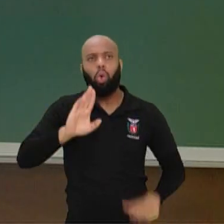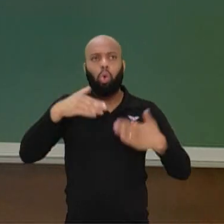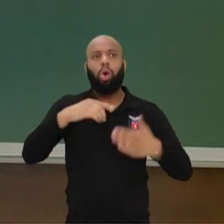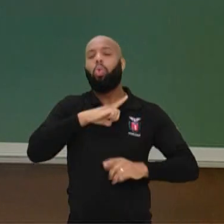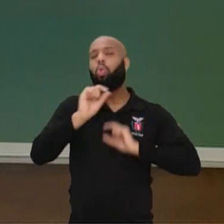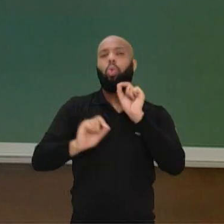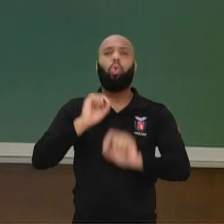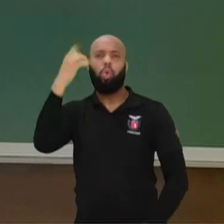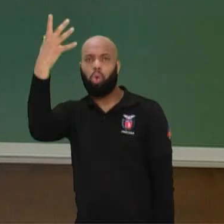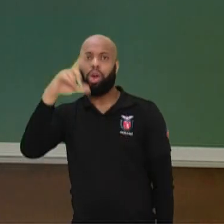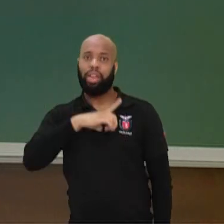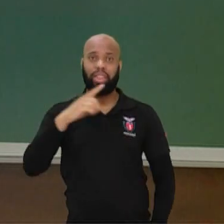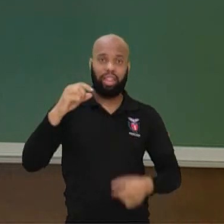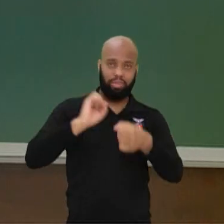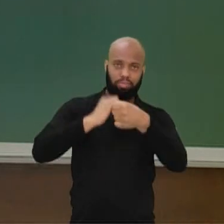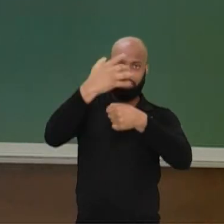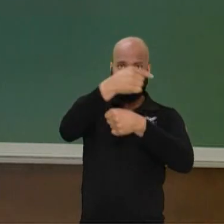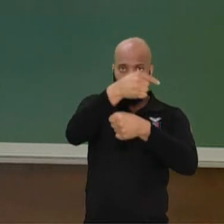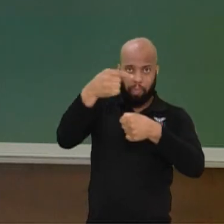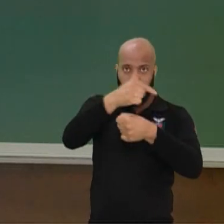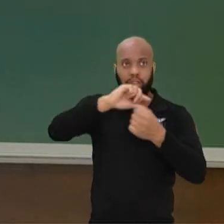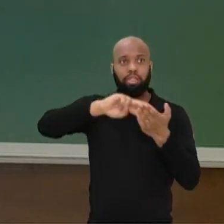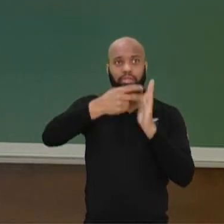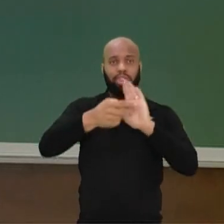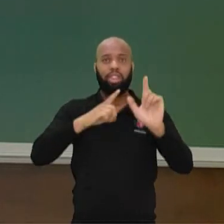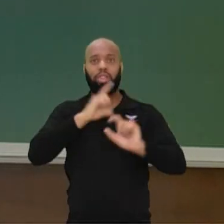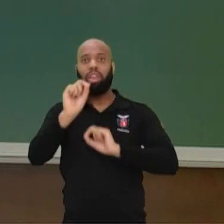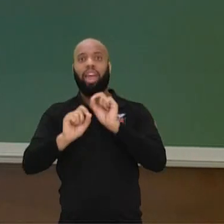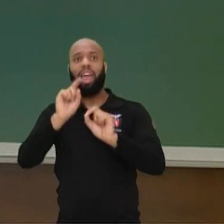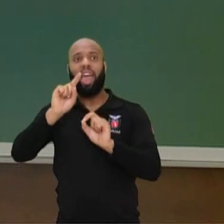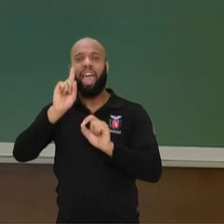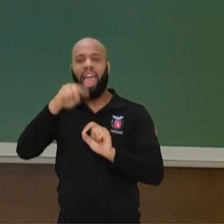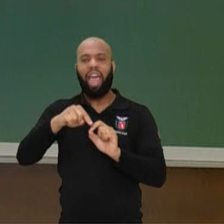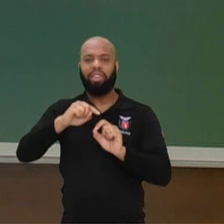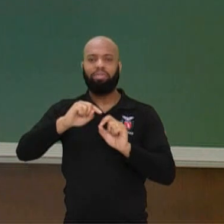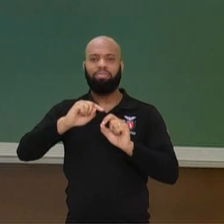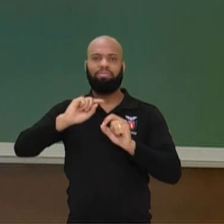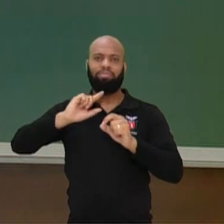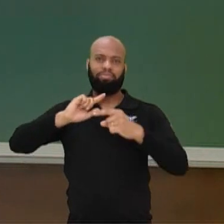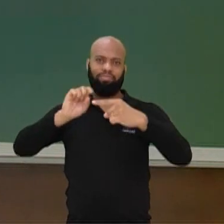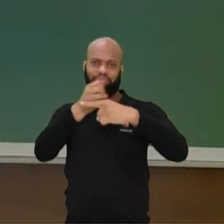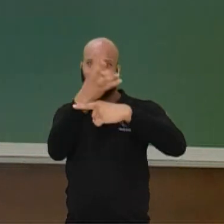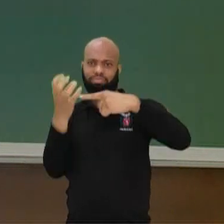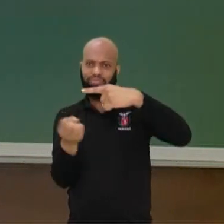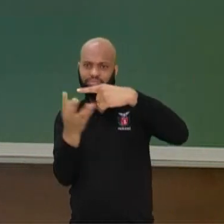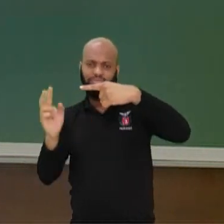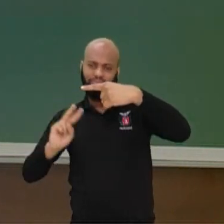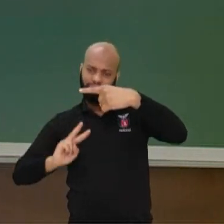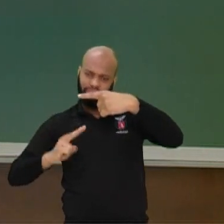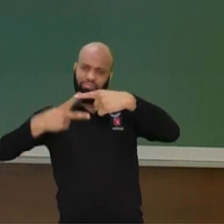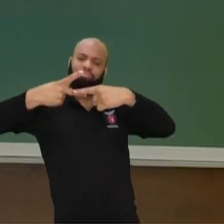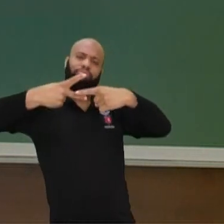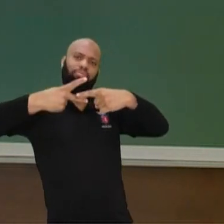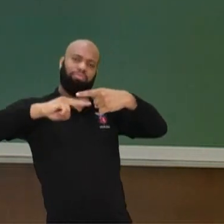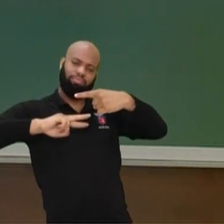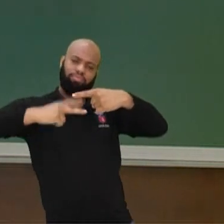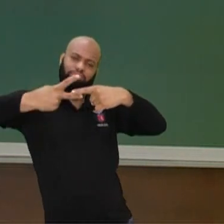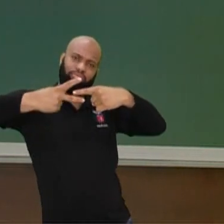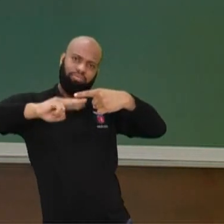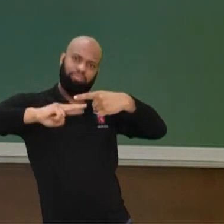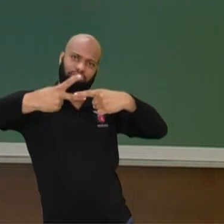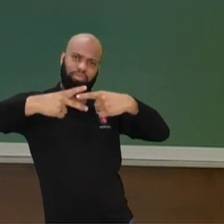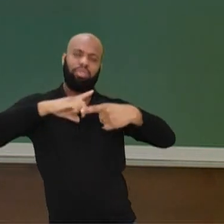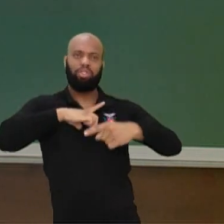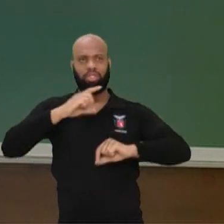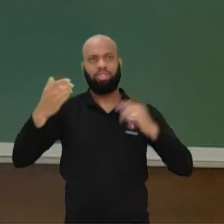Esse negativo, ele indica que você tem o inverso da potência. O que é inverso? Se ele é numerador, ele passa a